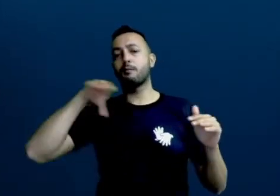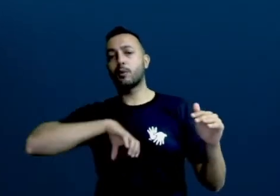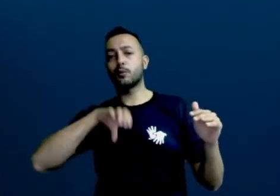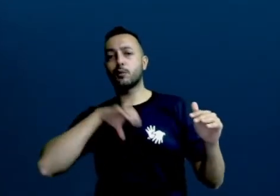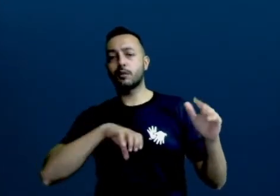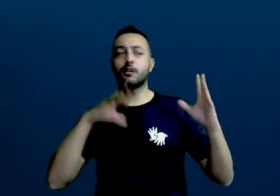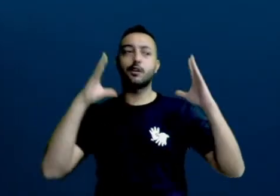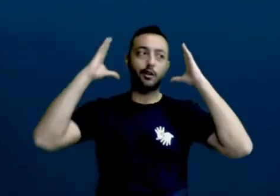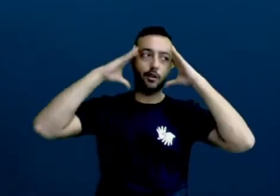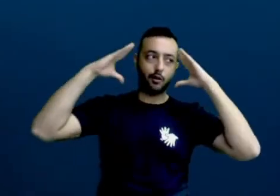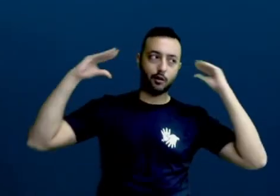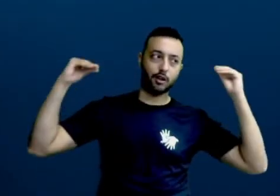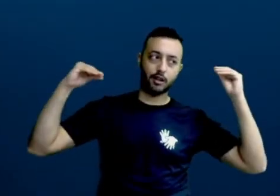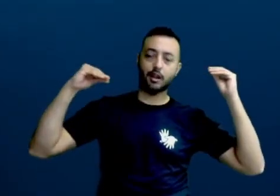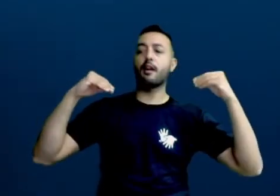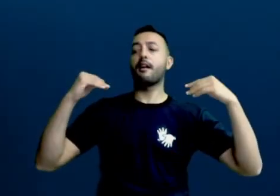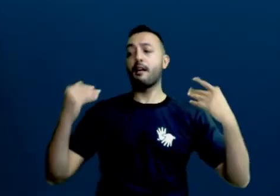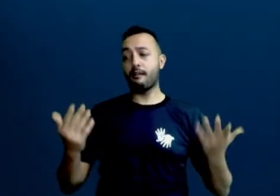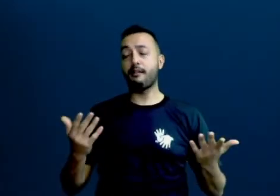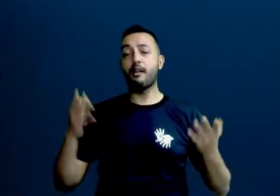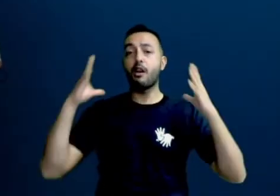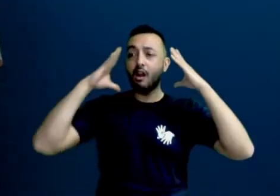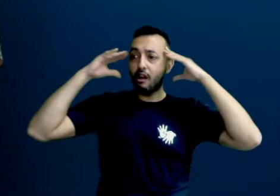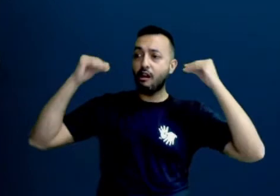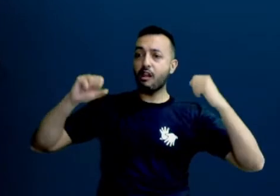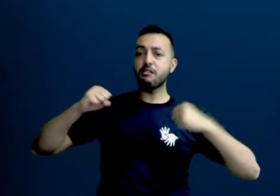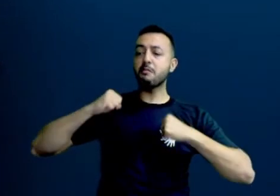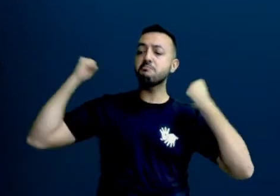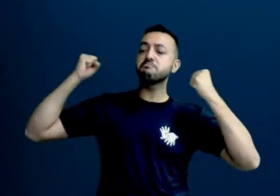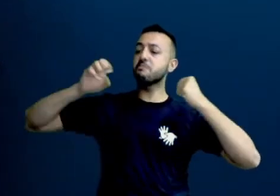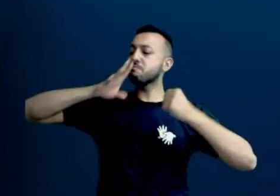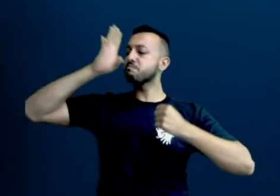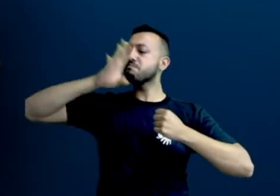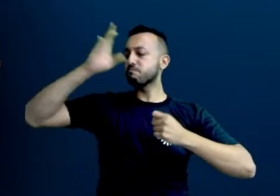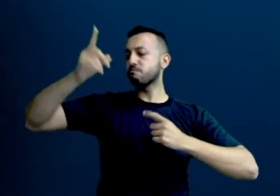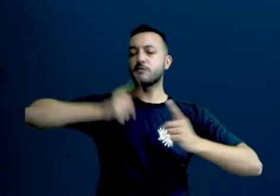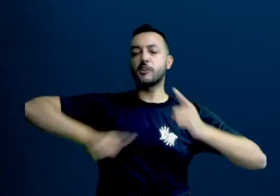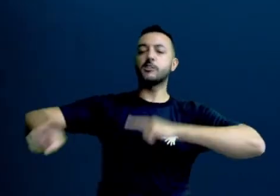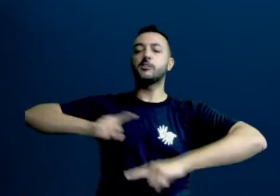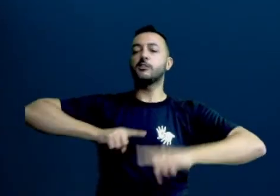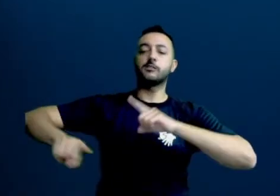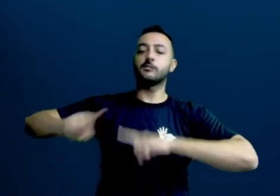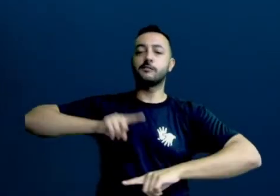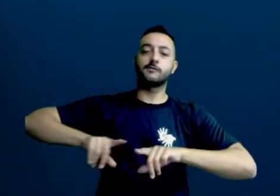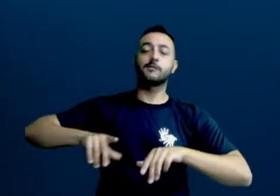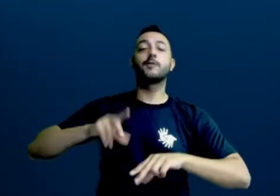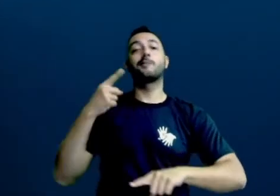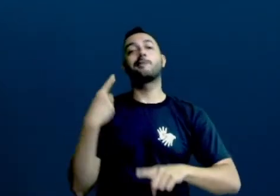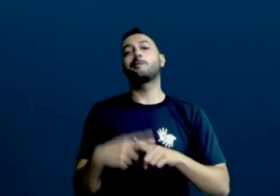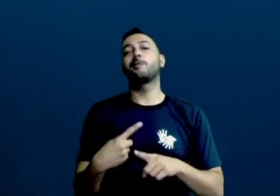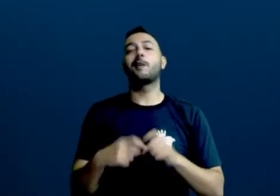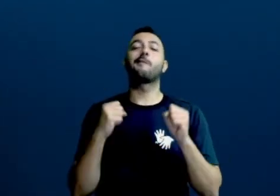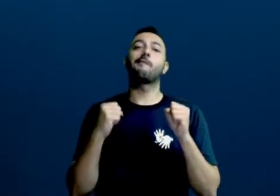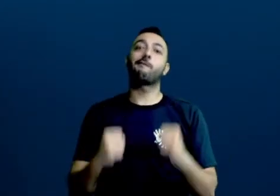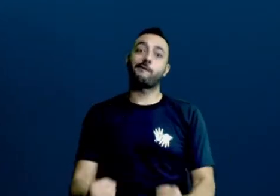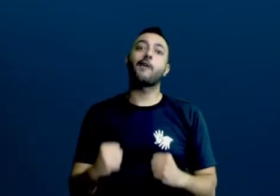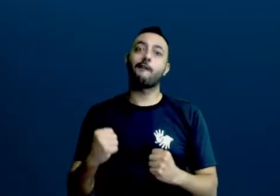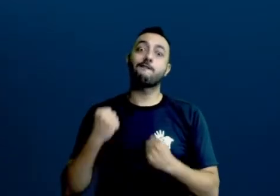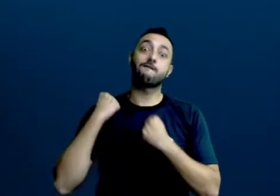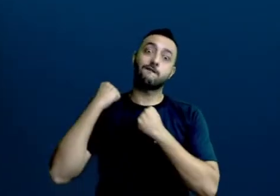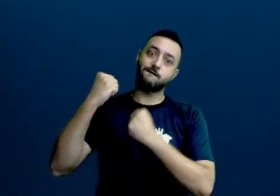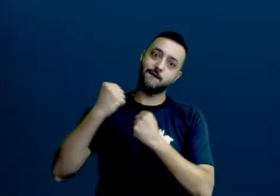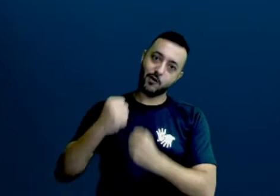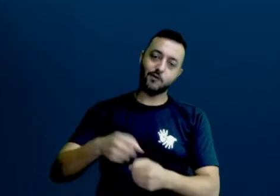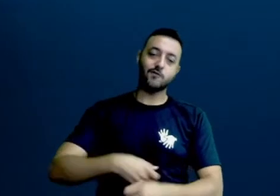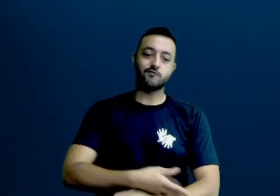Portugueses e holandeses holandeses que queriam dominar aqui esse território né devido a essa grande potencial de